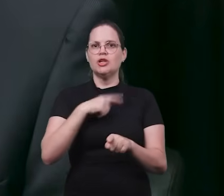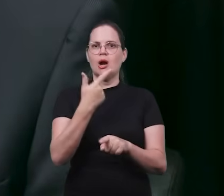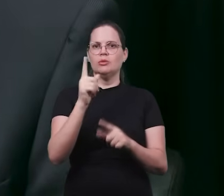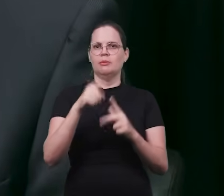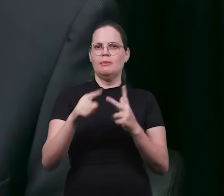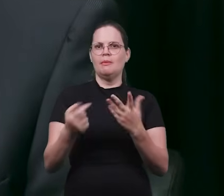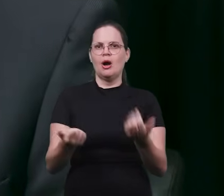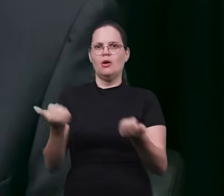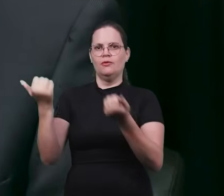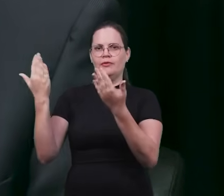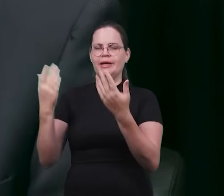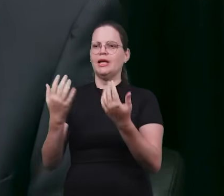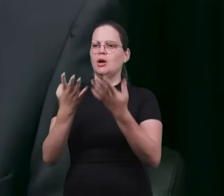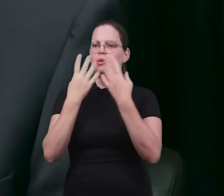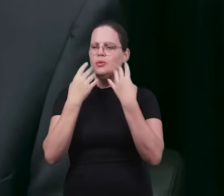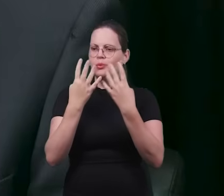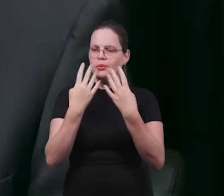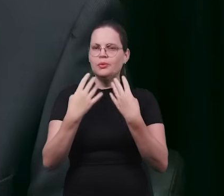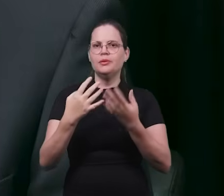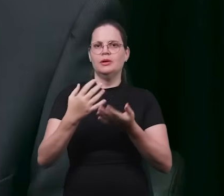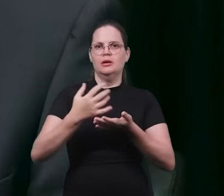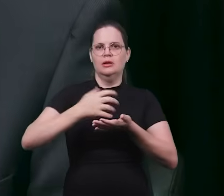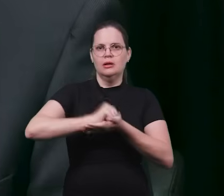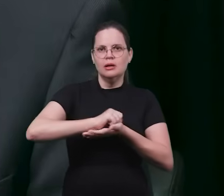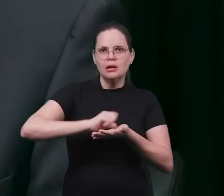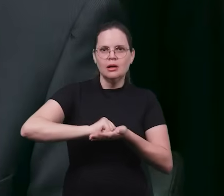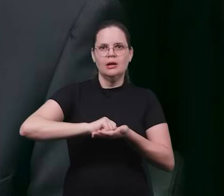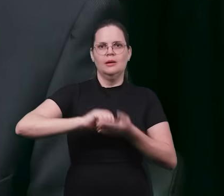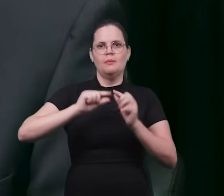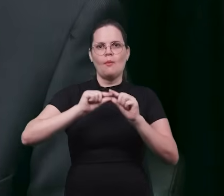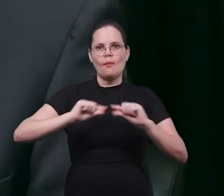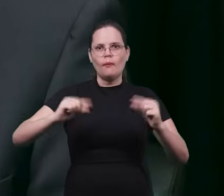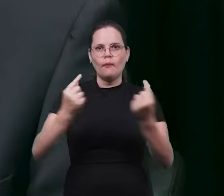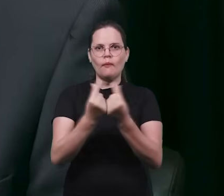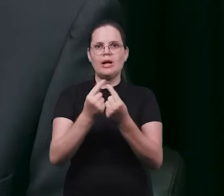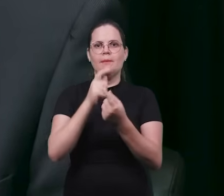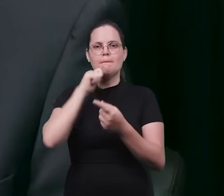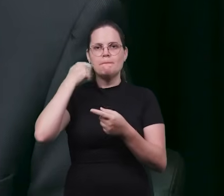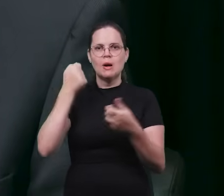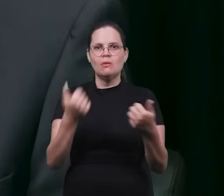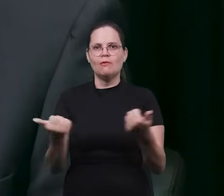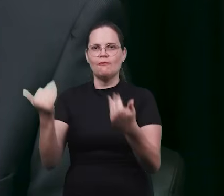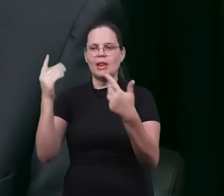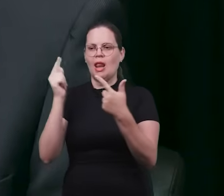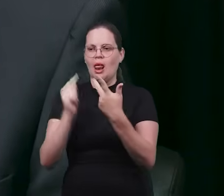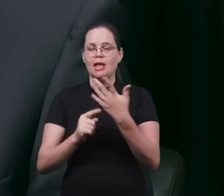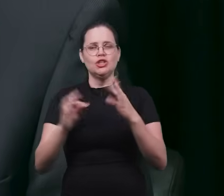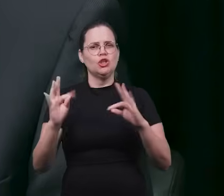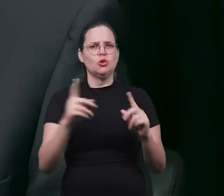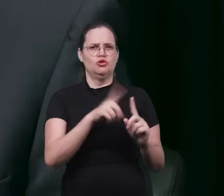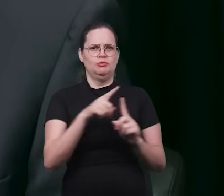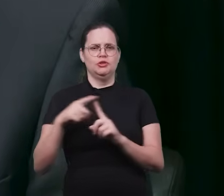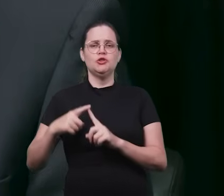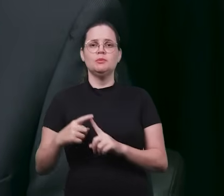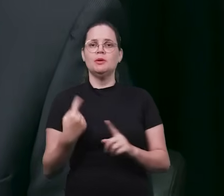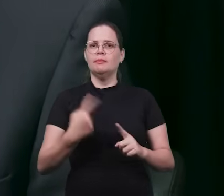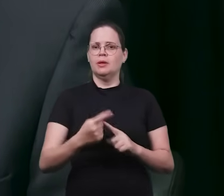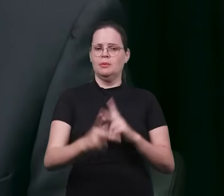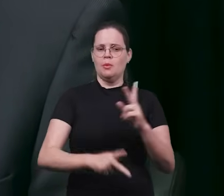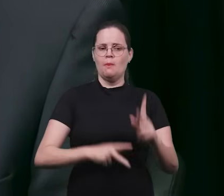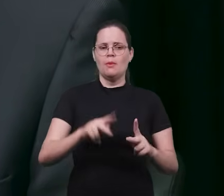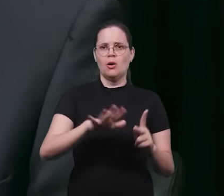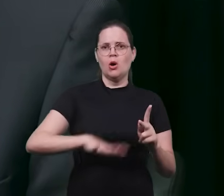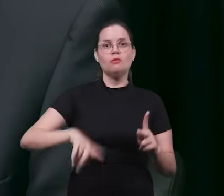que eram feitas ao Senhor. Então aquilo ali era o zelo do povo, sabendo que a nossa vitória é essa, é vida